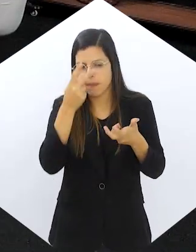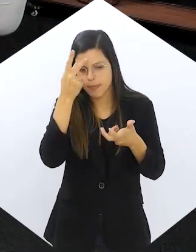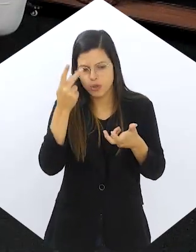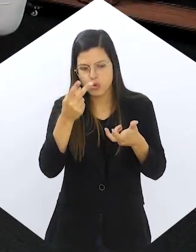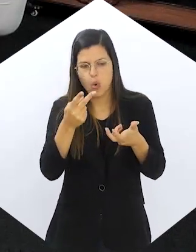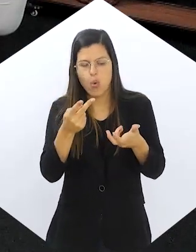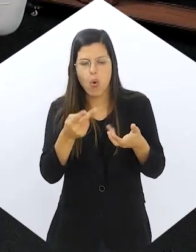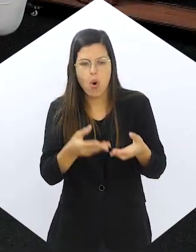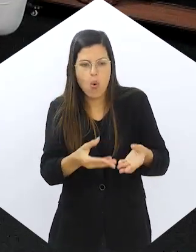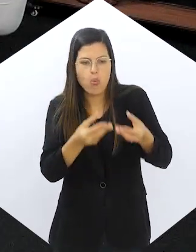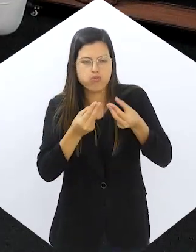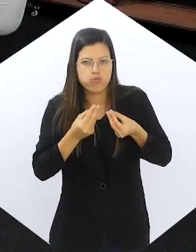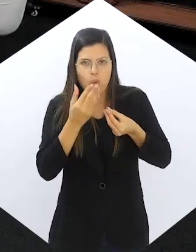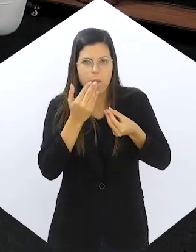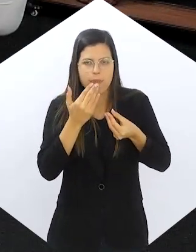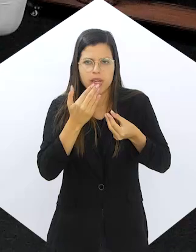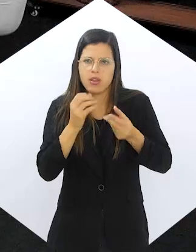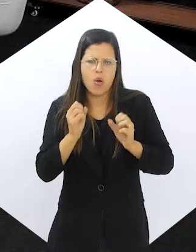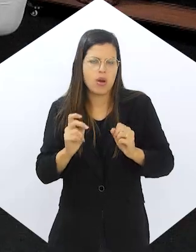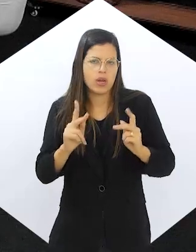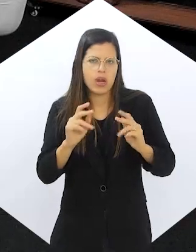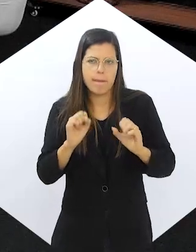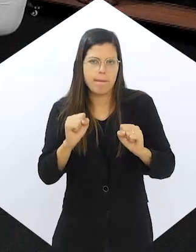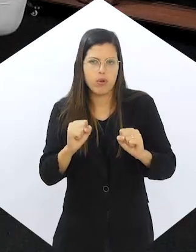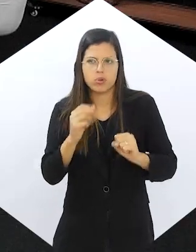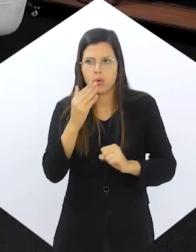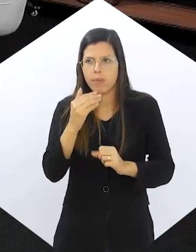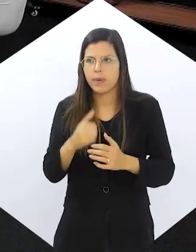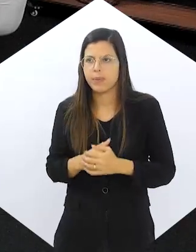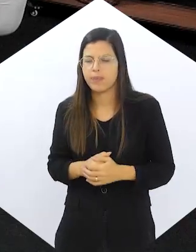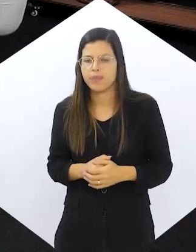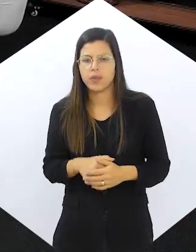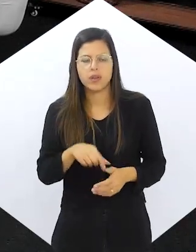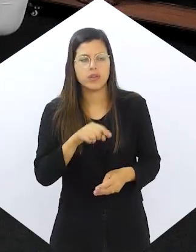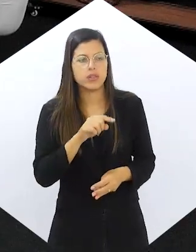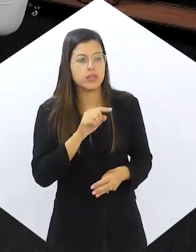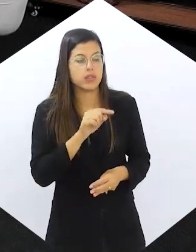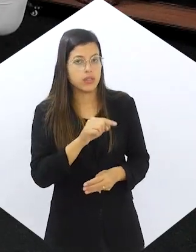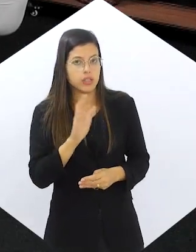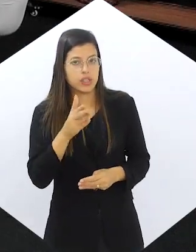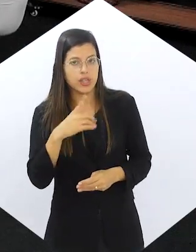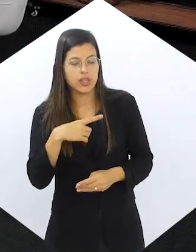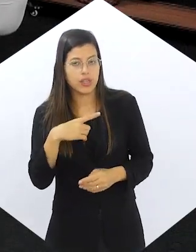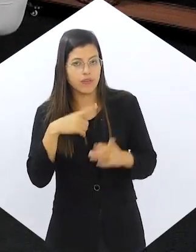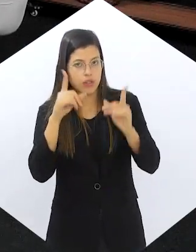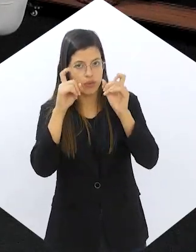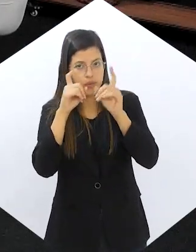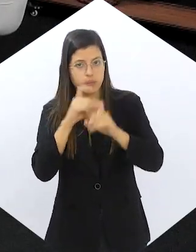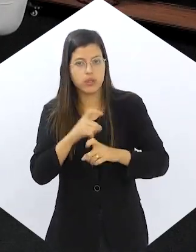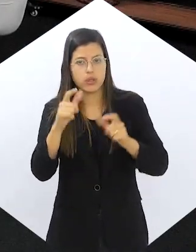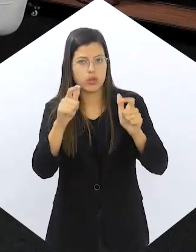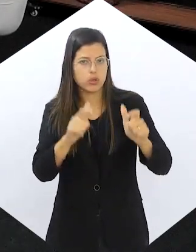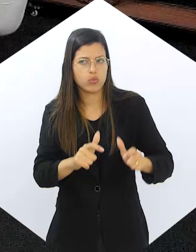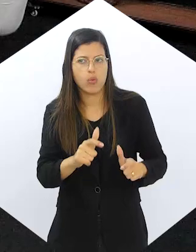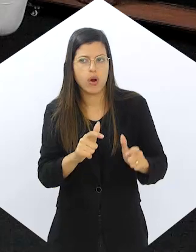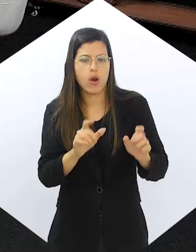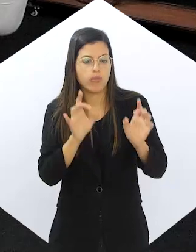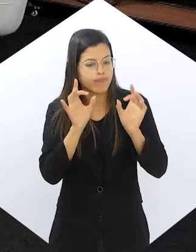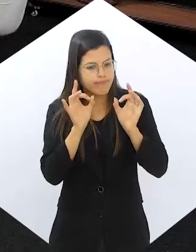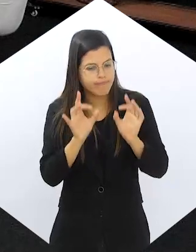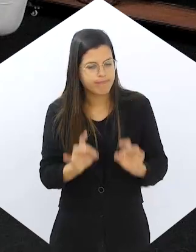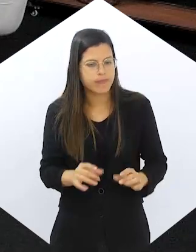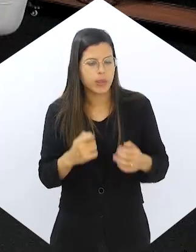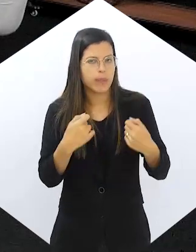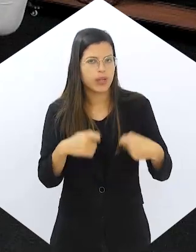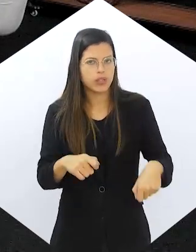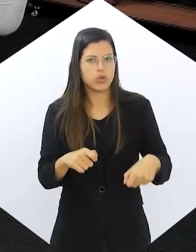vai achar que tudo ok, que ele pode comer. Comer aquela... Você já teve dificuldade em algum local específico que você precisou